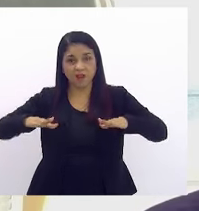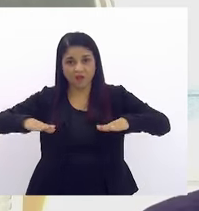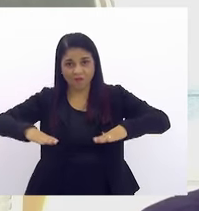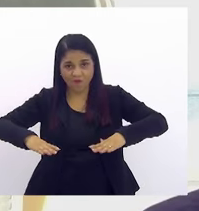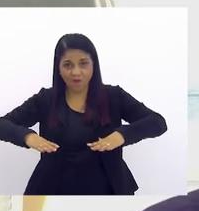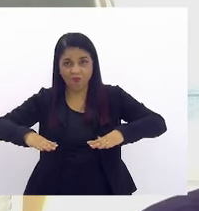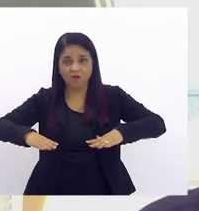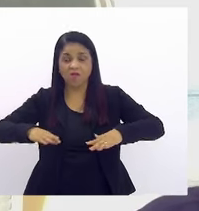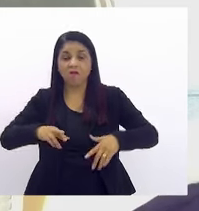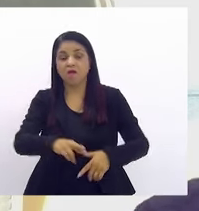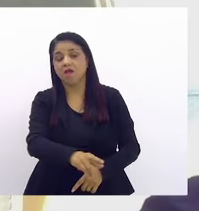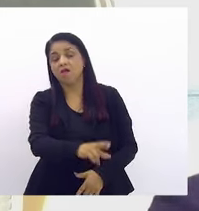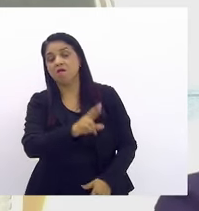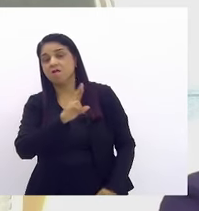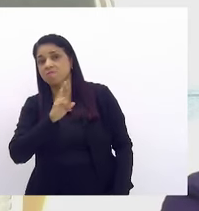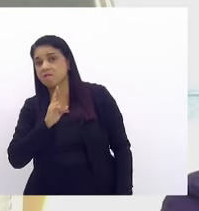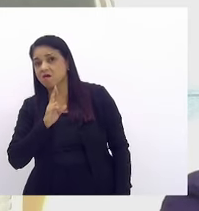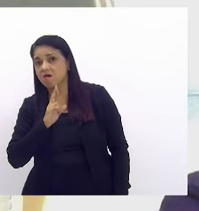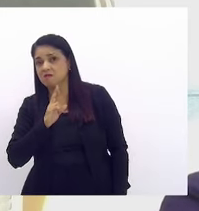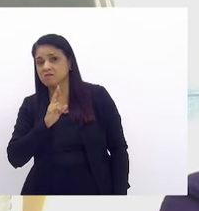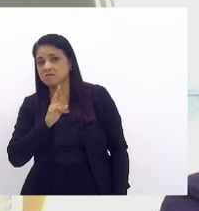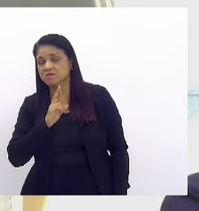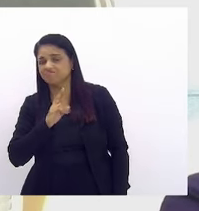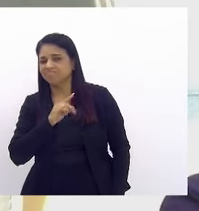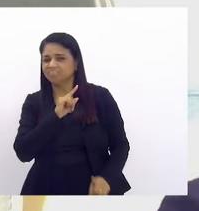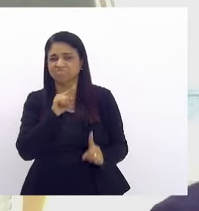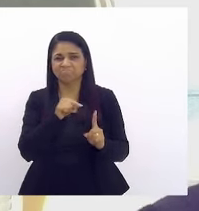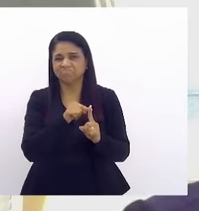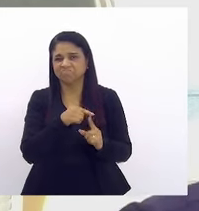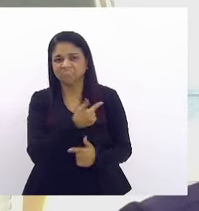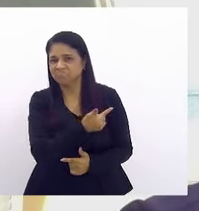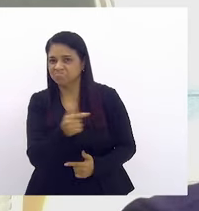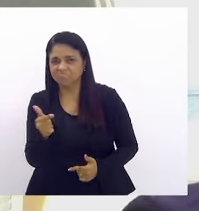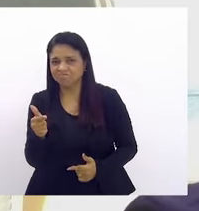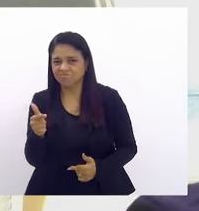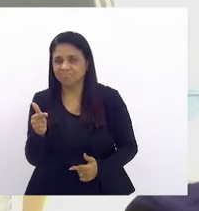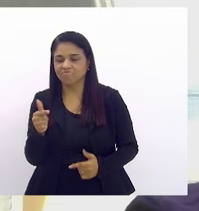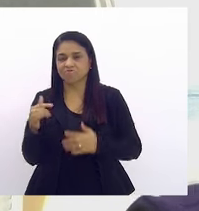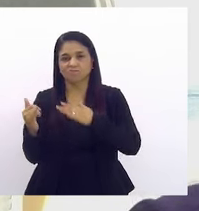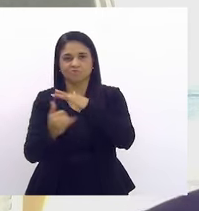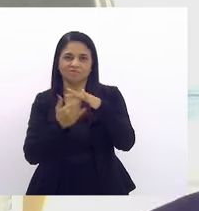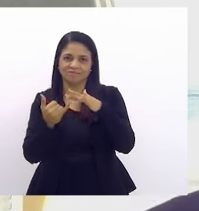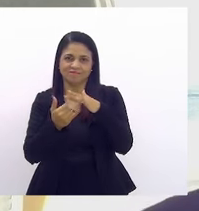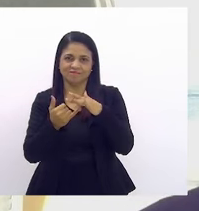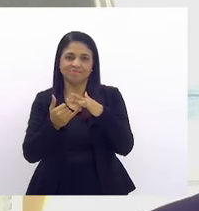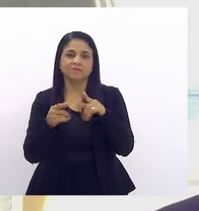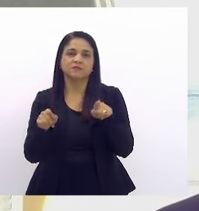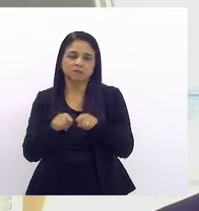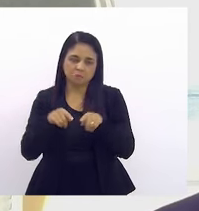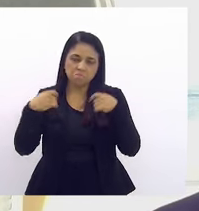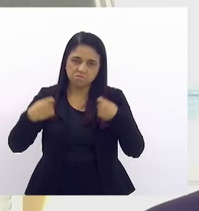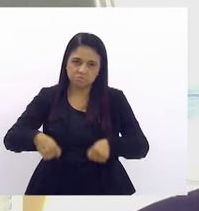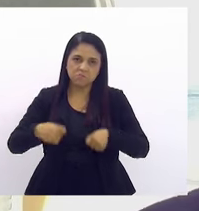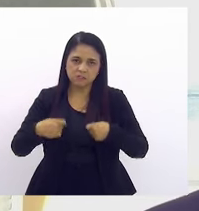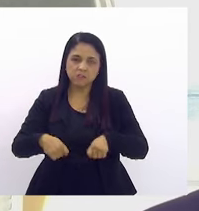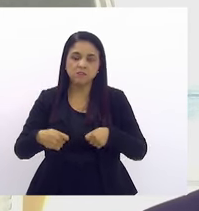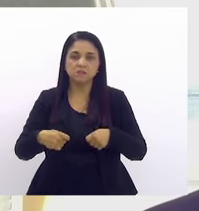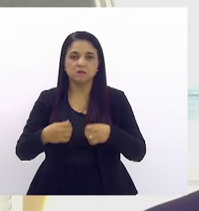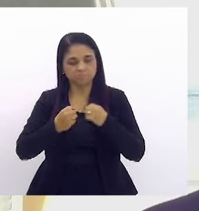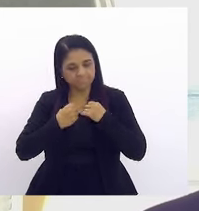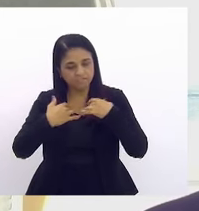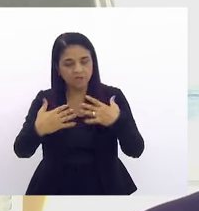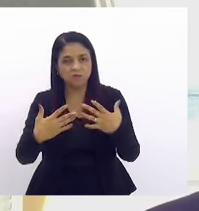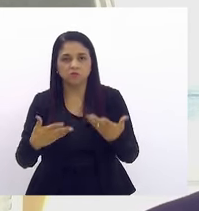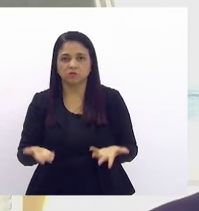com respostas muito pouco objetivas dos órgãos, o que também gerou a necessidade da gente fazer essa